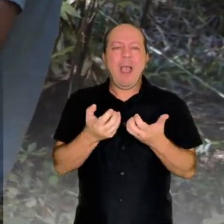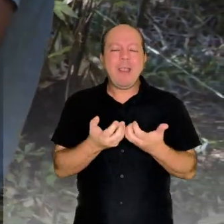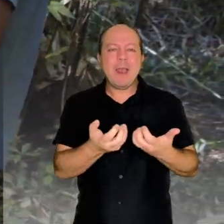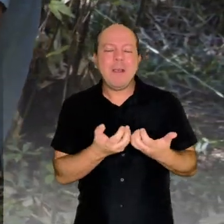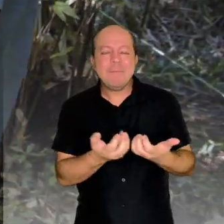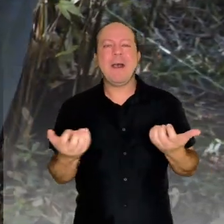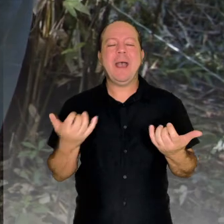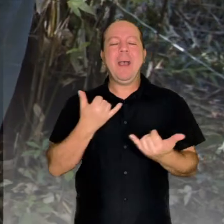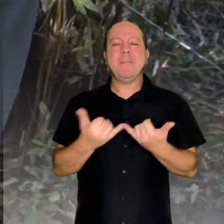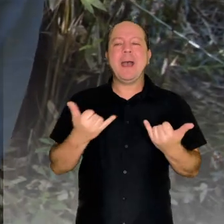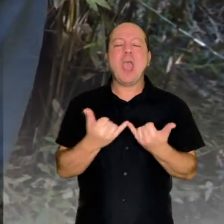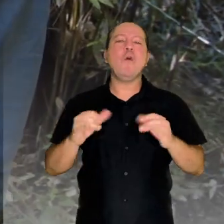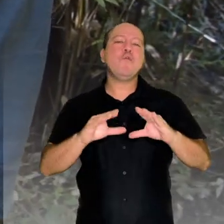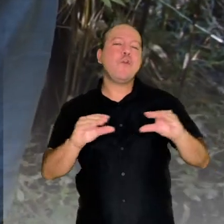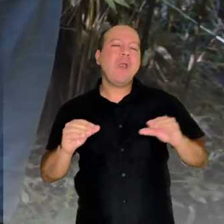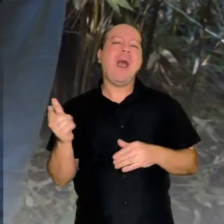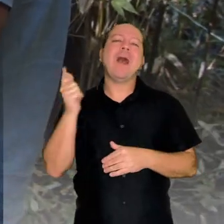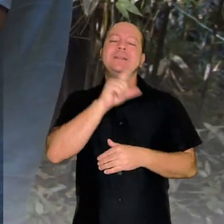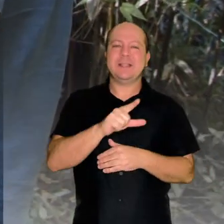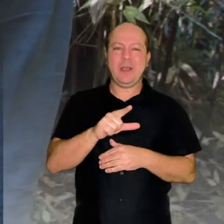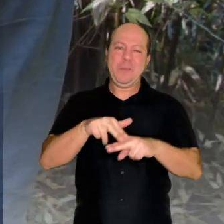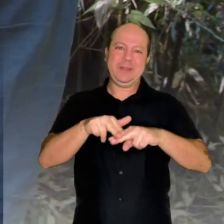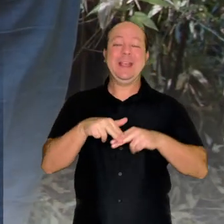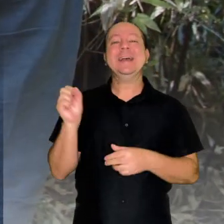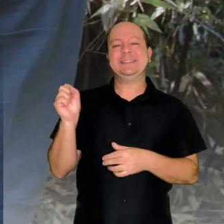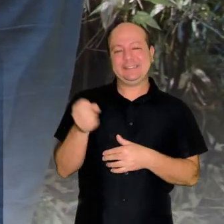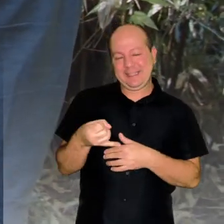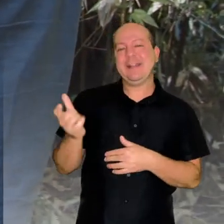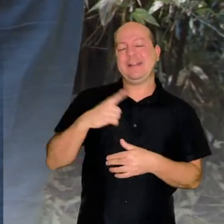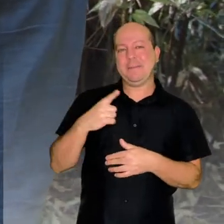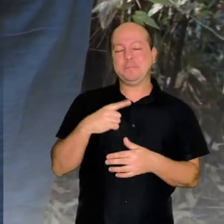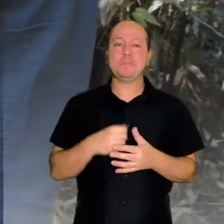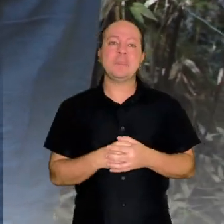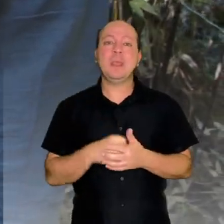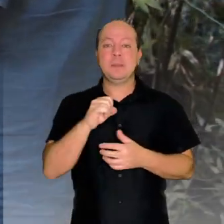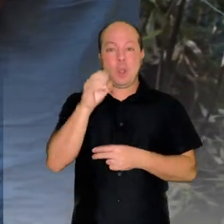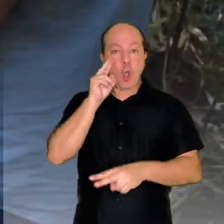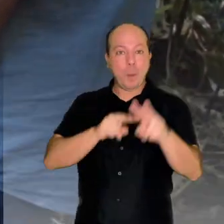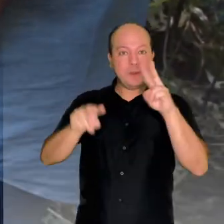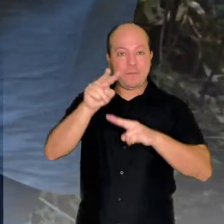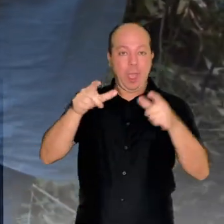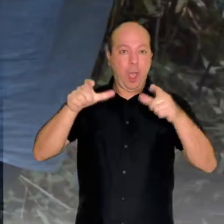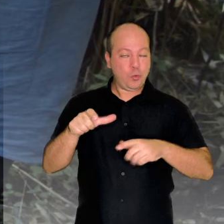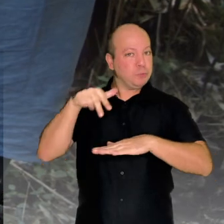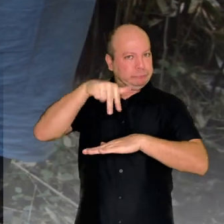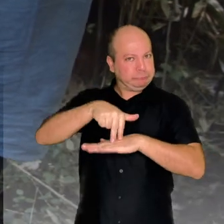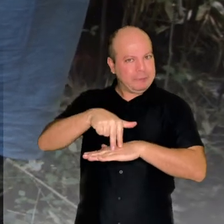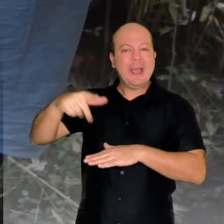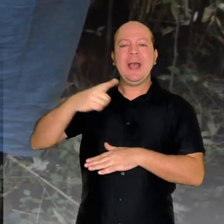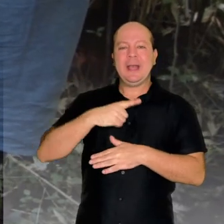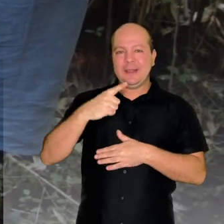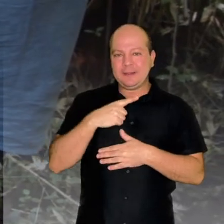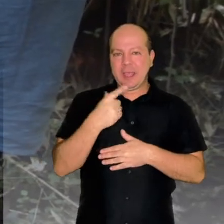sendo da escola, é tudo... A terra tem alguma razão por isso? Sim, exatamente por conta disso. Se a gente for observar o ambiente onde a gente está, a